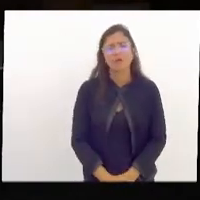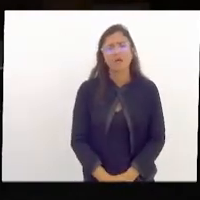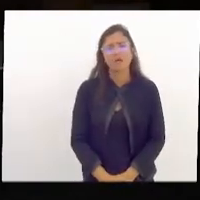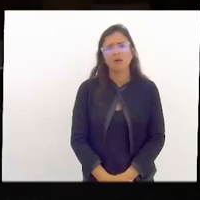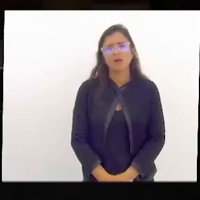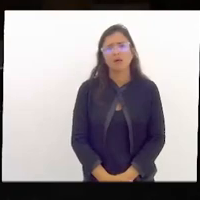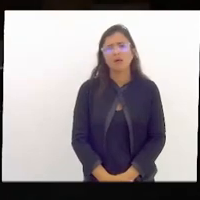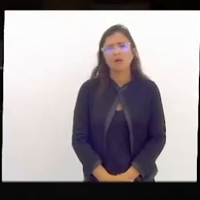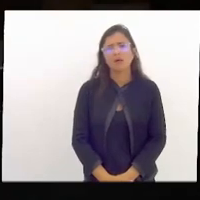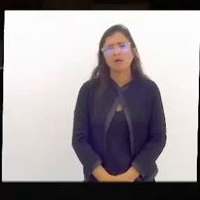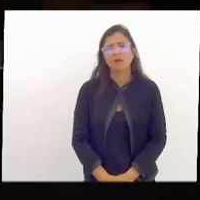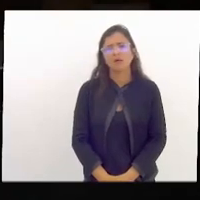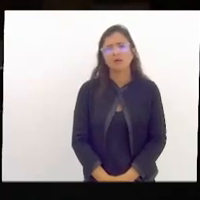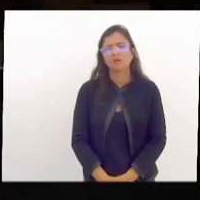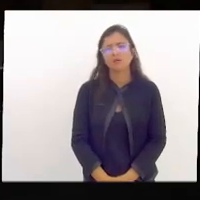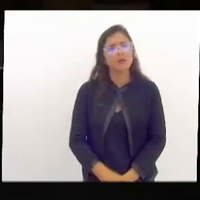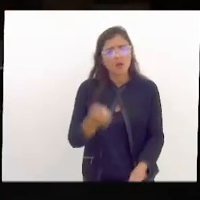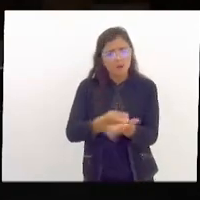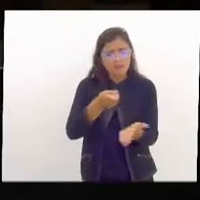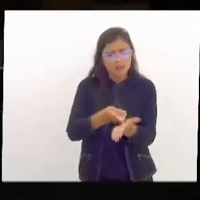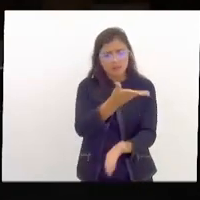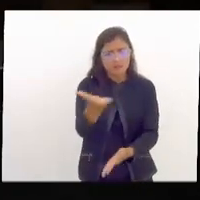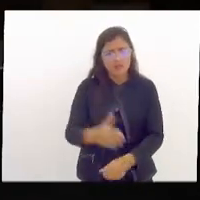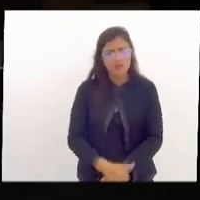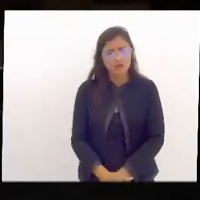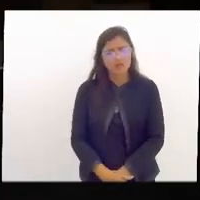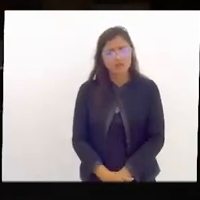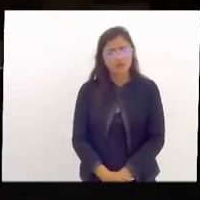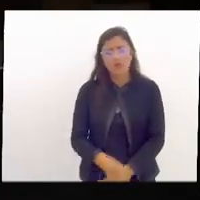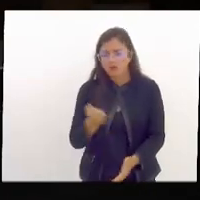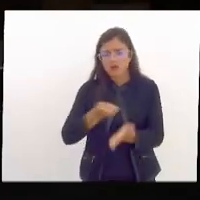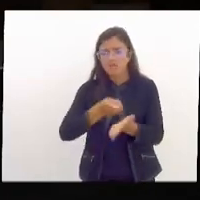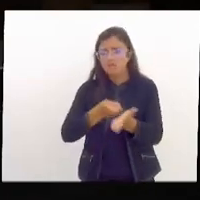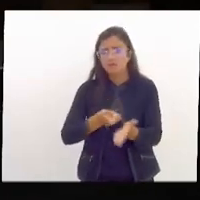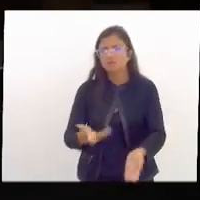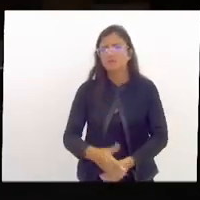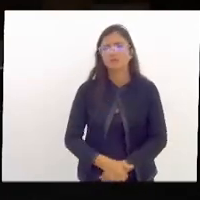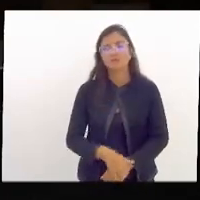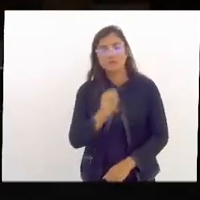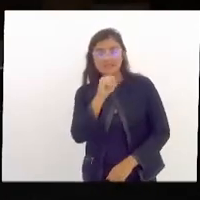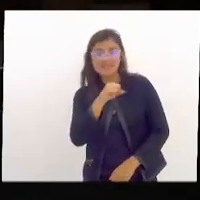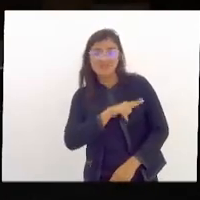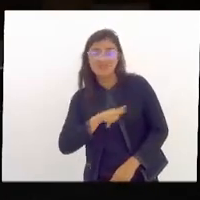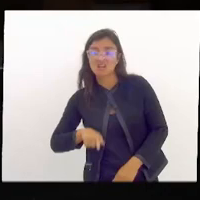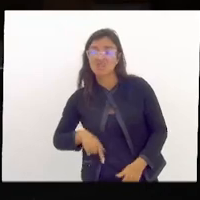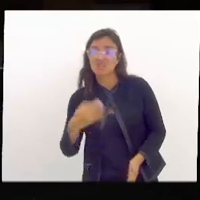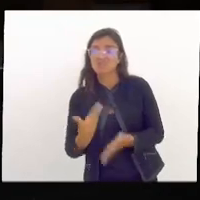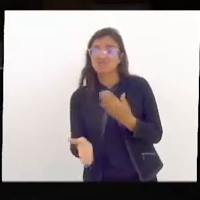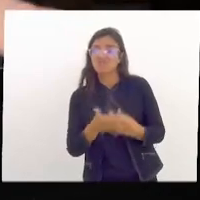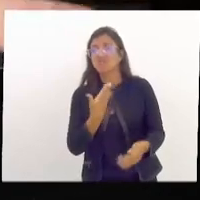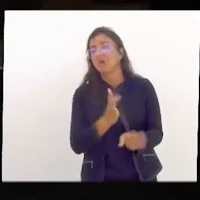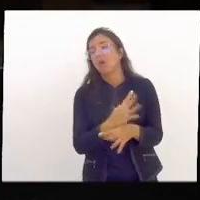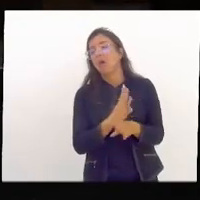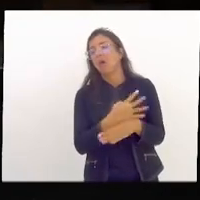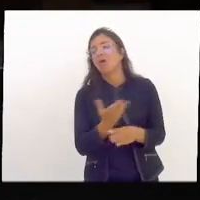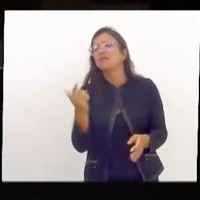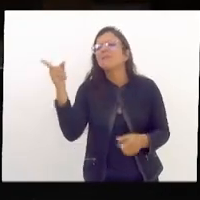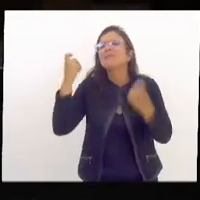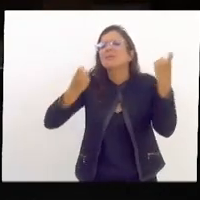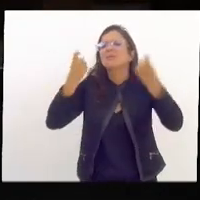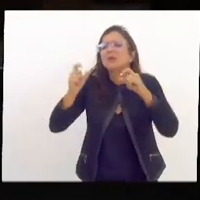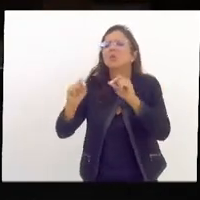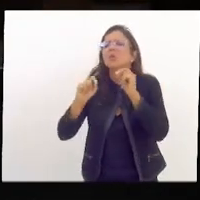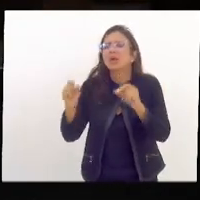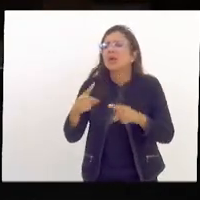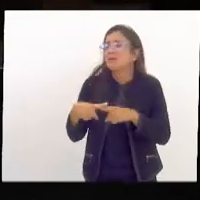Isso aí não é qualidade de vida, não é obrigação da empresa concessionária. Se o governador não está preocupado com isso, quer saber, ele está preocupado com o quê? Talvez porque ele